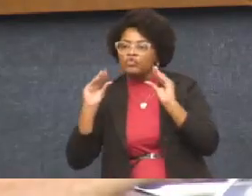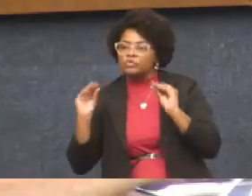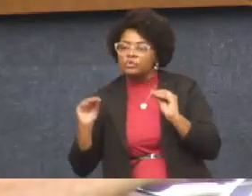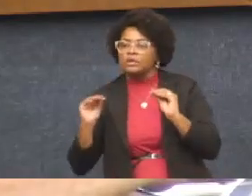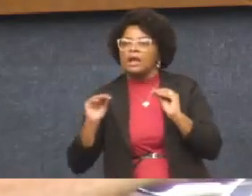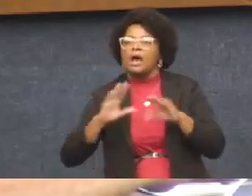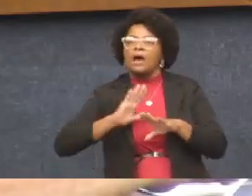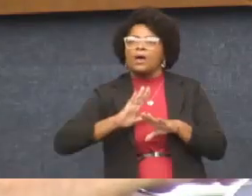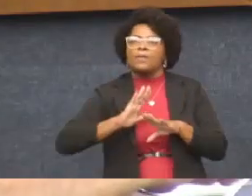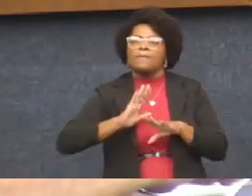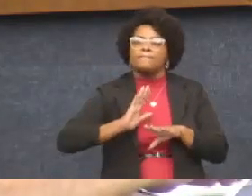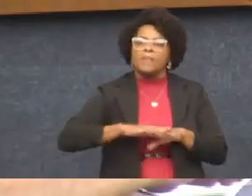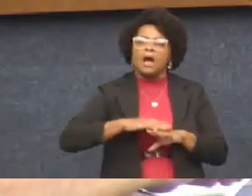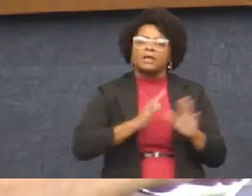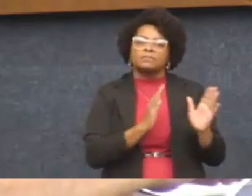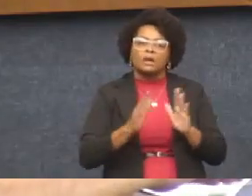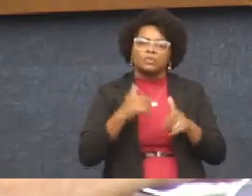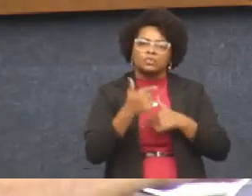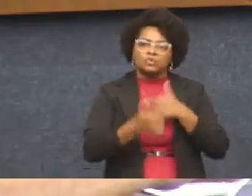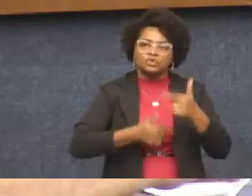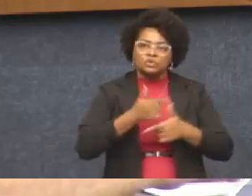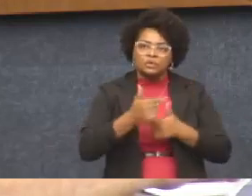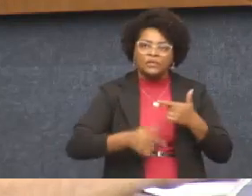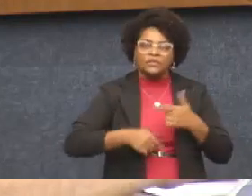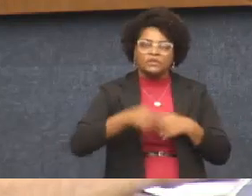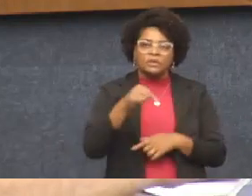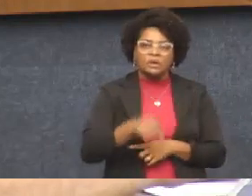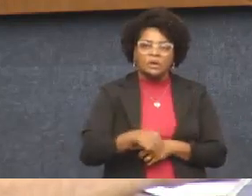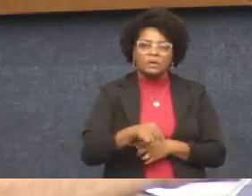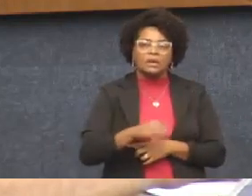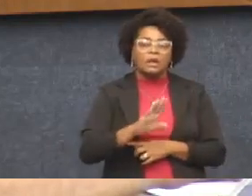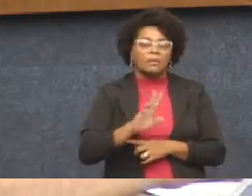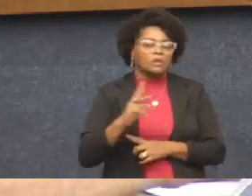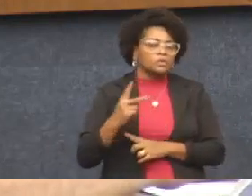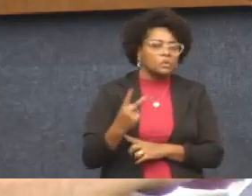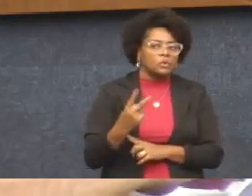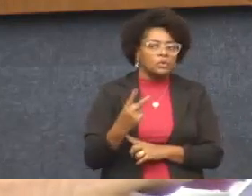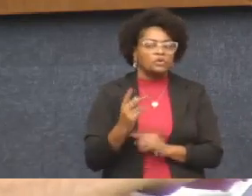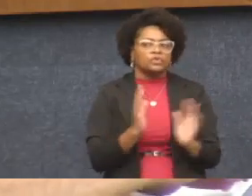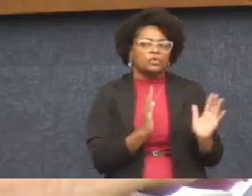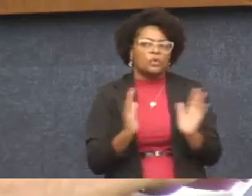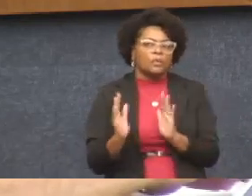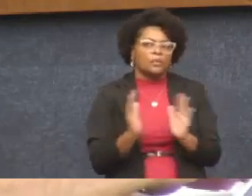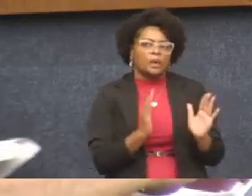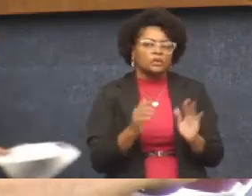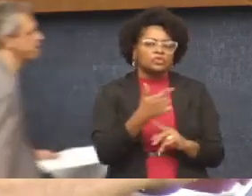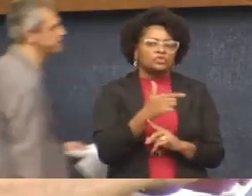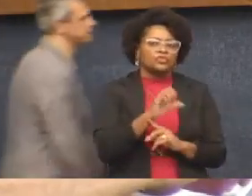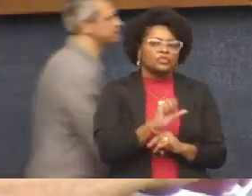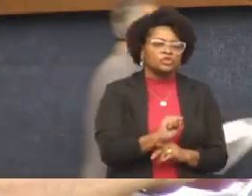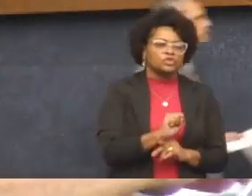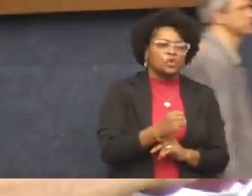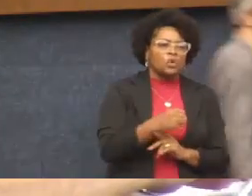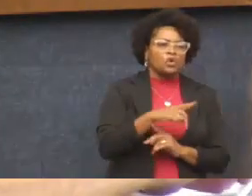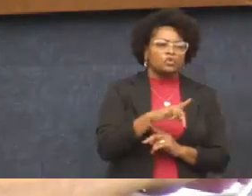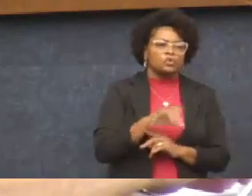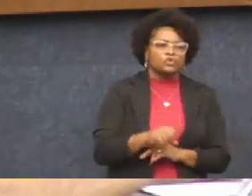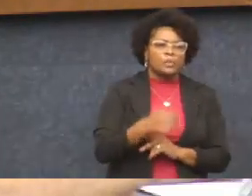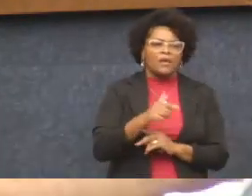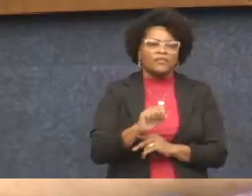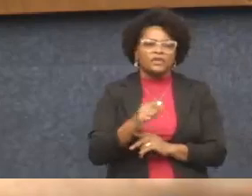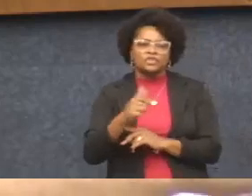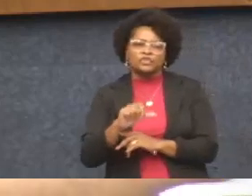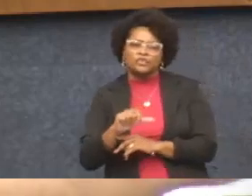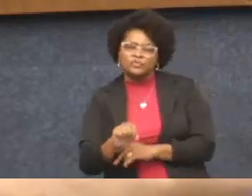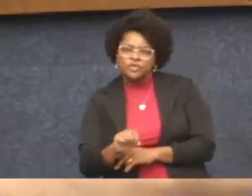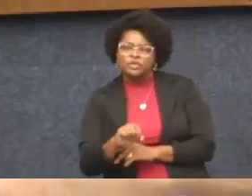tempo de serviço e da indenização por término de vínculo com a Câmara Municipal de Belo Horizonte, o período compreendido entre 28 de maio de 2020 e